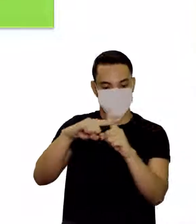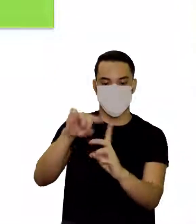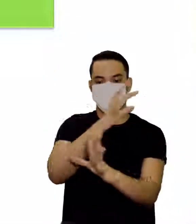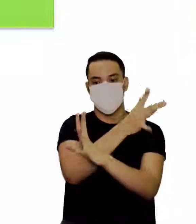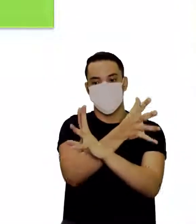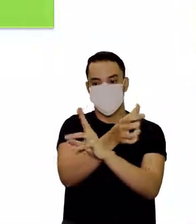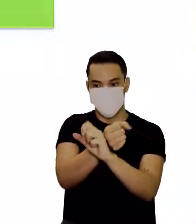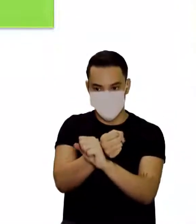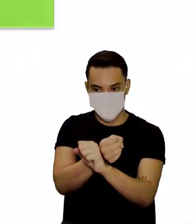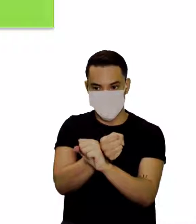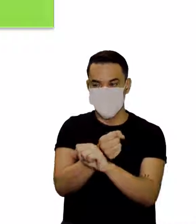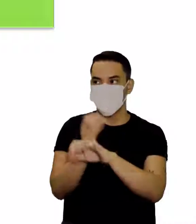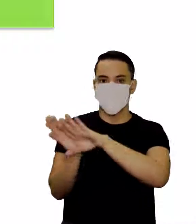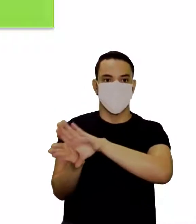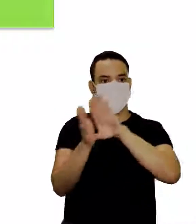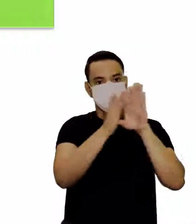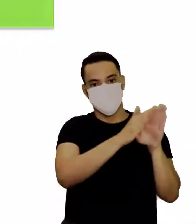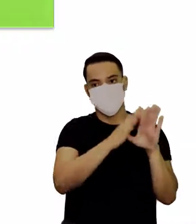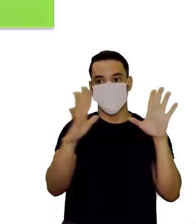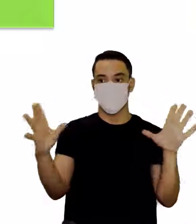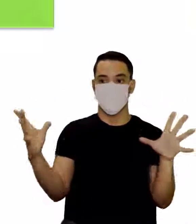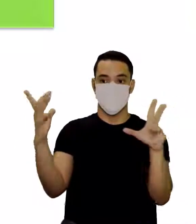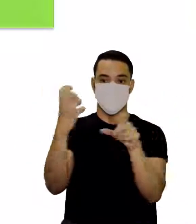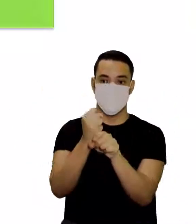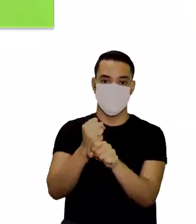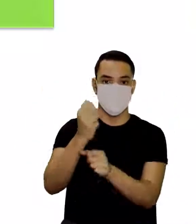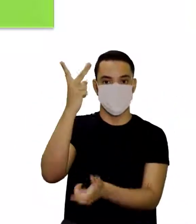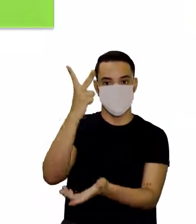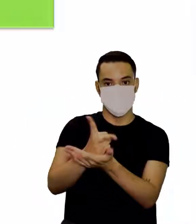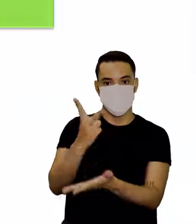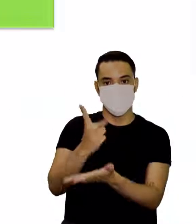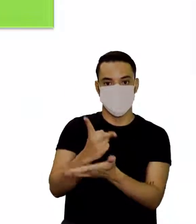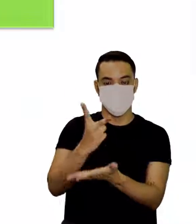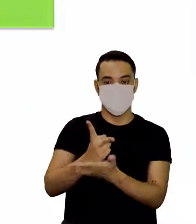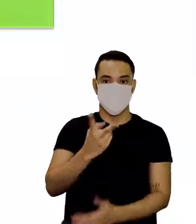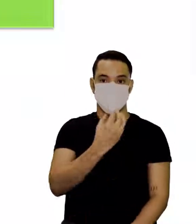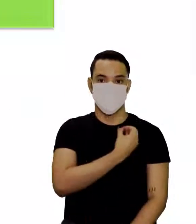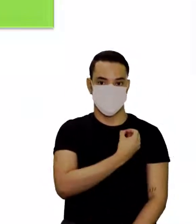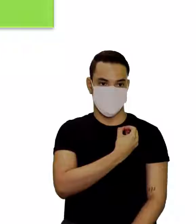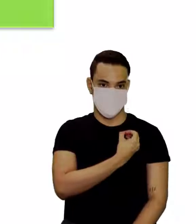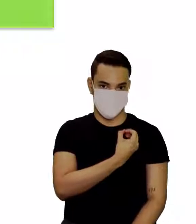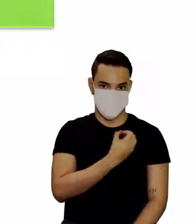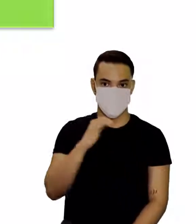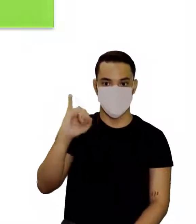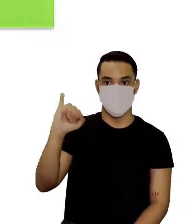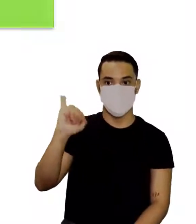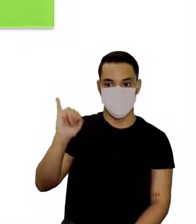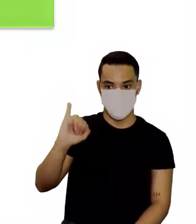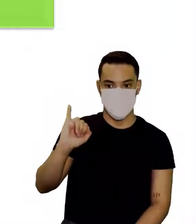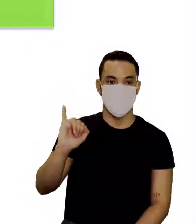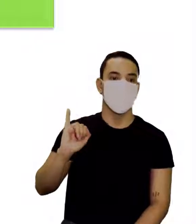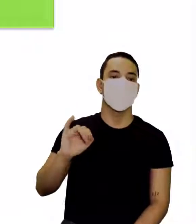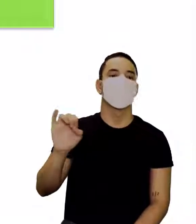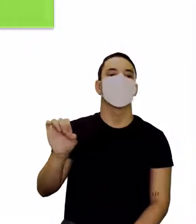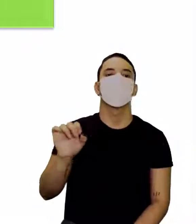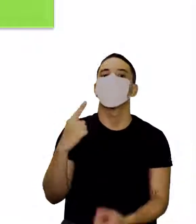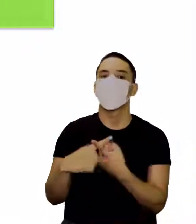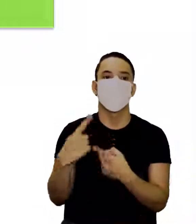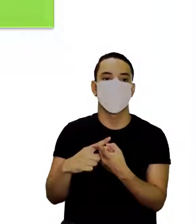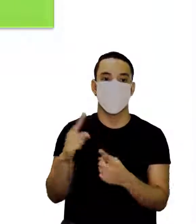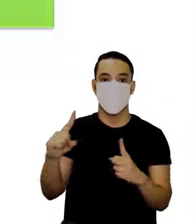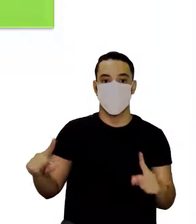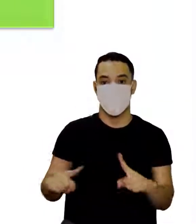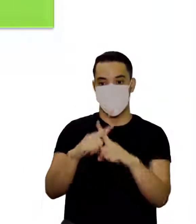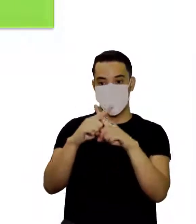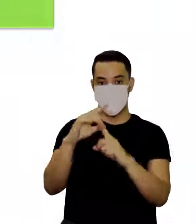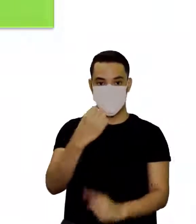elétrica total será sempre um número inteiro vezes o número da carga